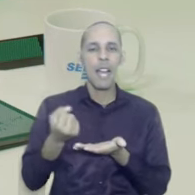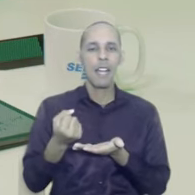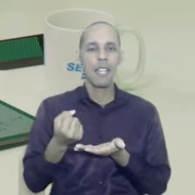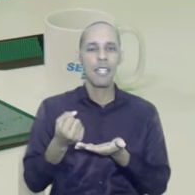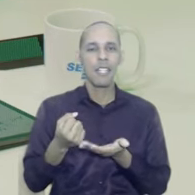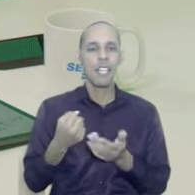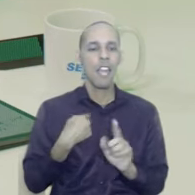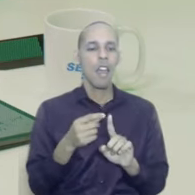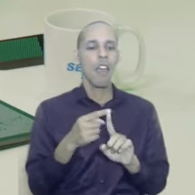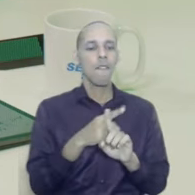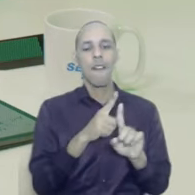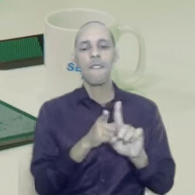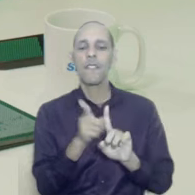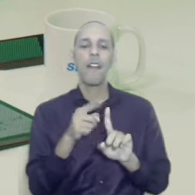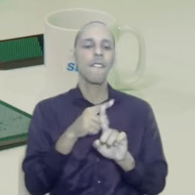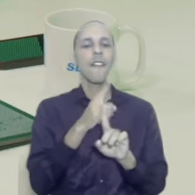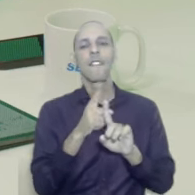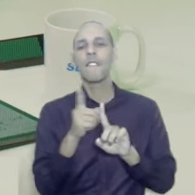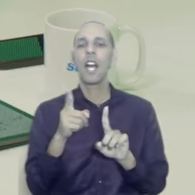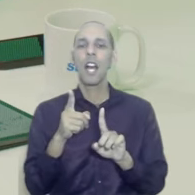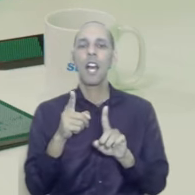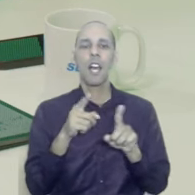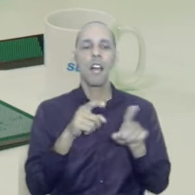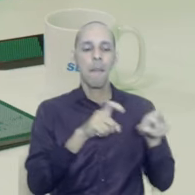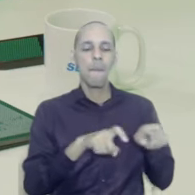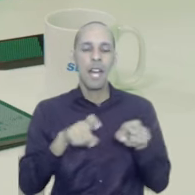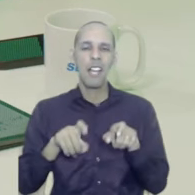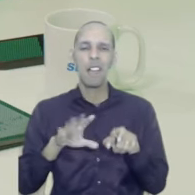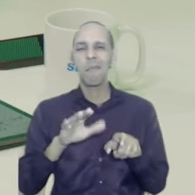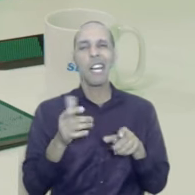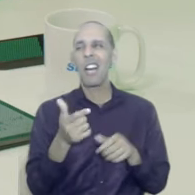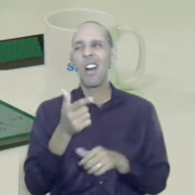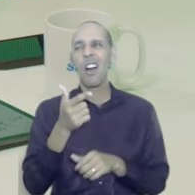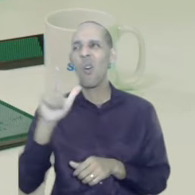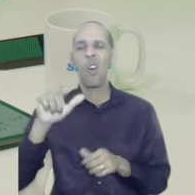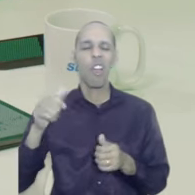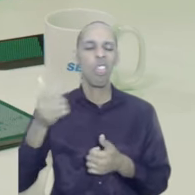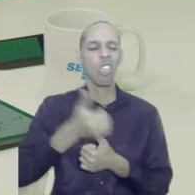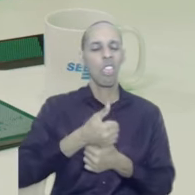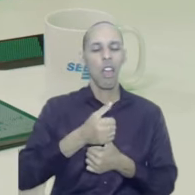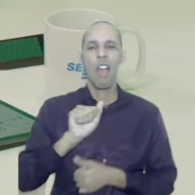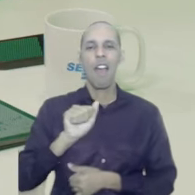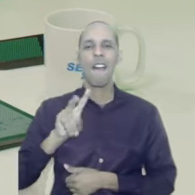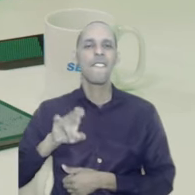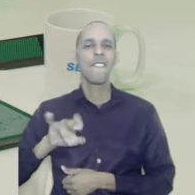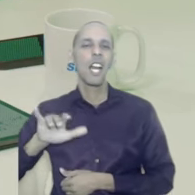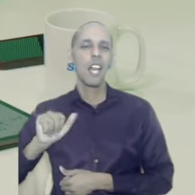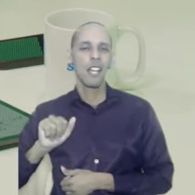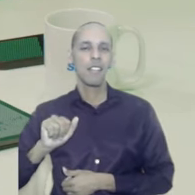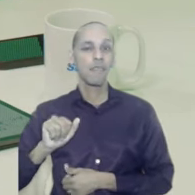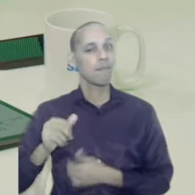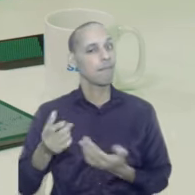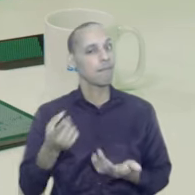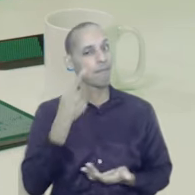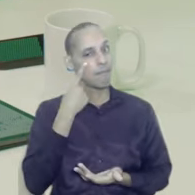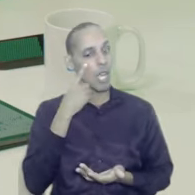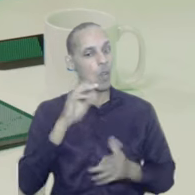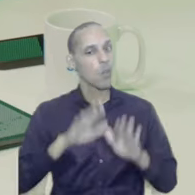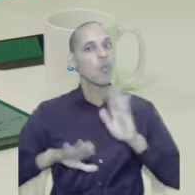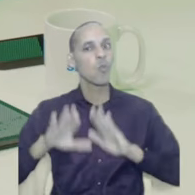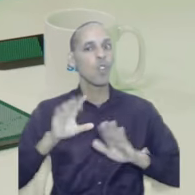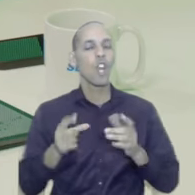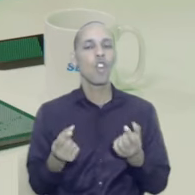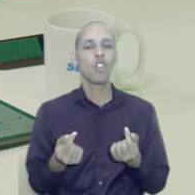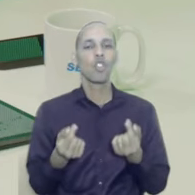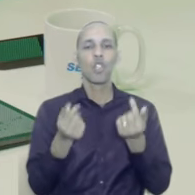é plantada aveia então aqui também tem um um aspecto que cuida do do recurso